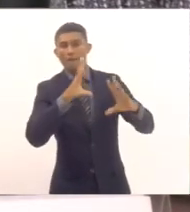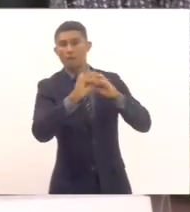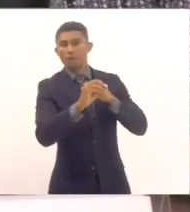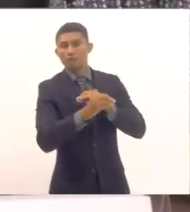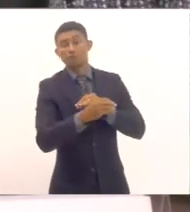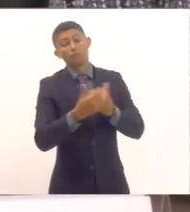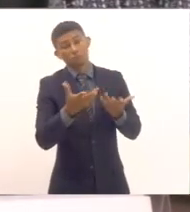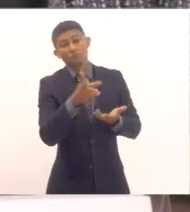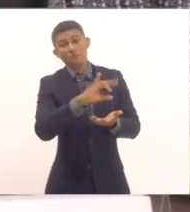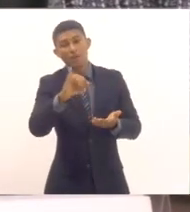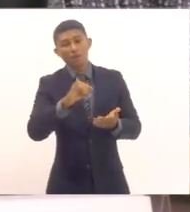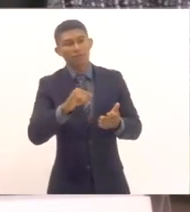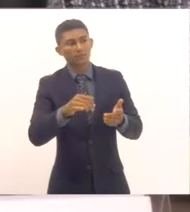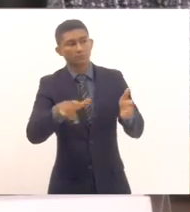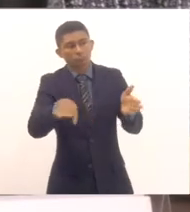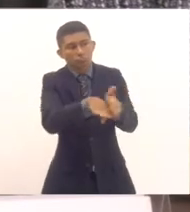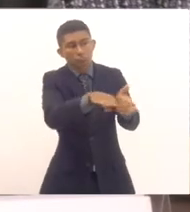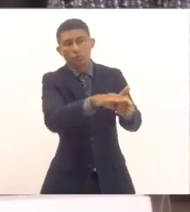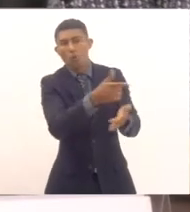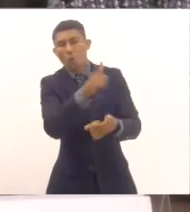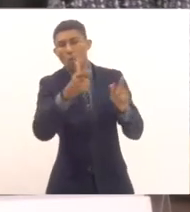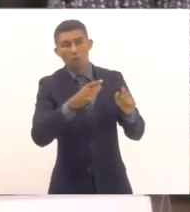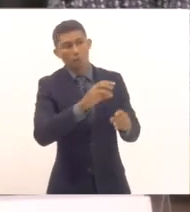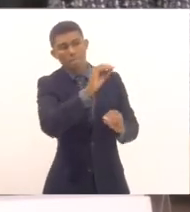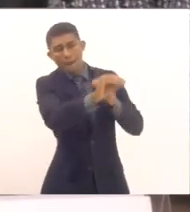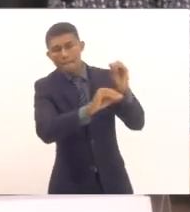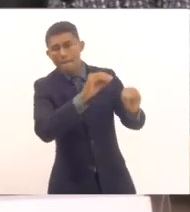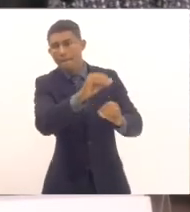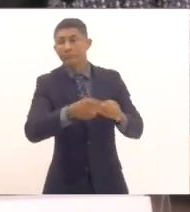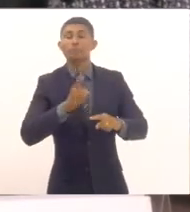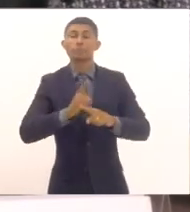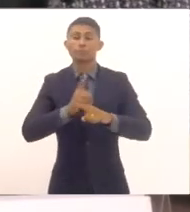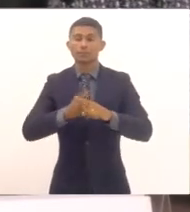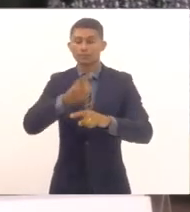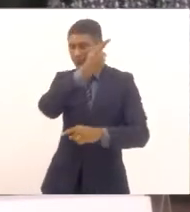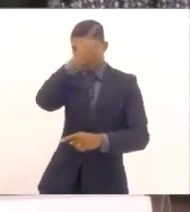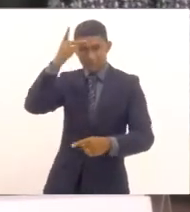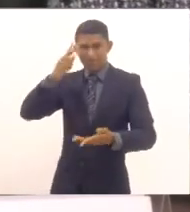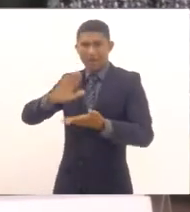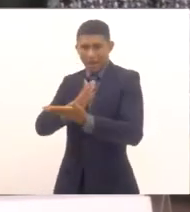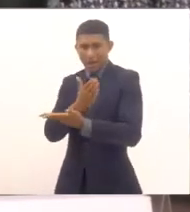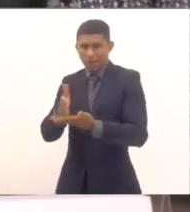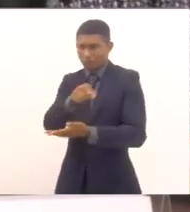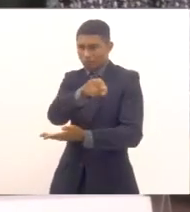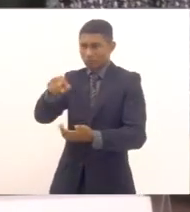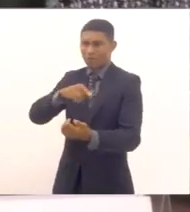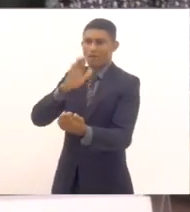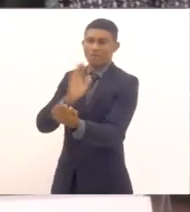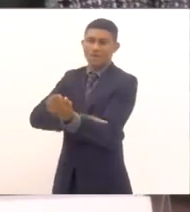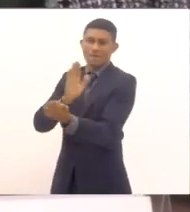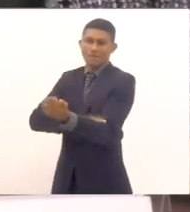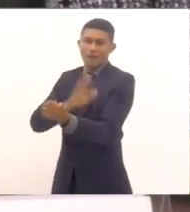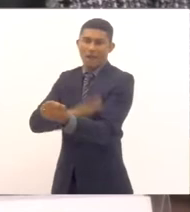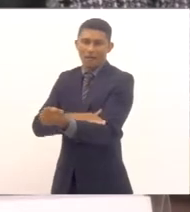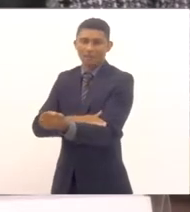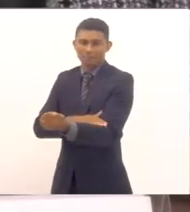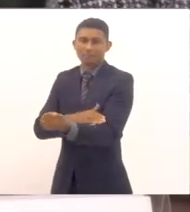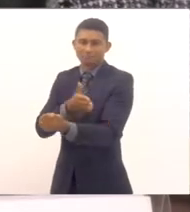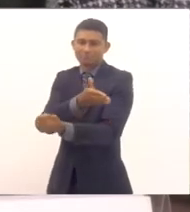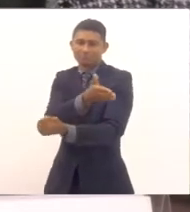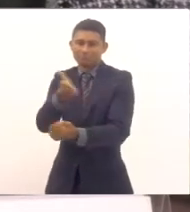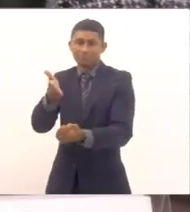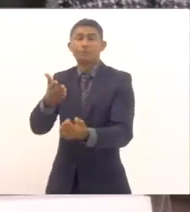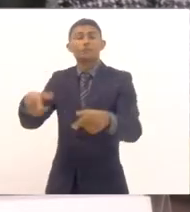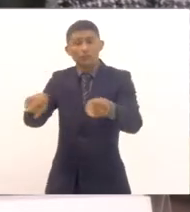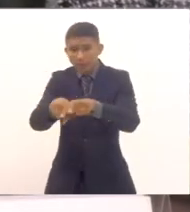até porque os próprios dependentes químicos que necessitam na de ter algum na venda de x e